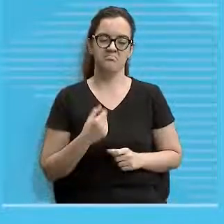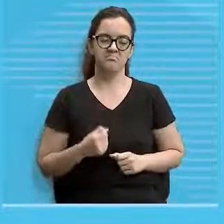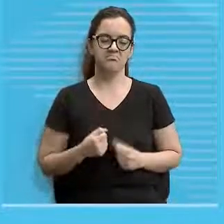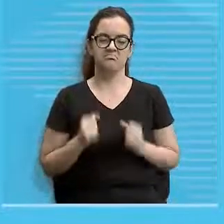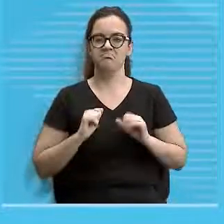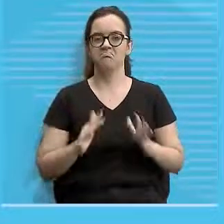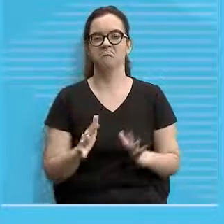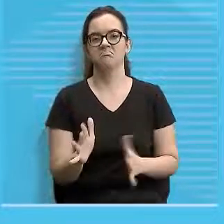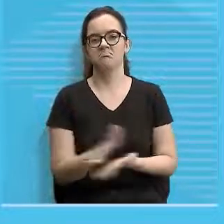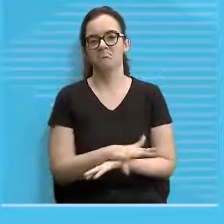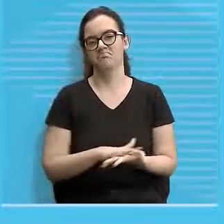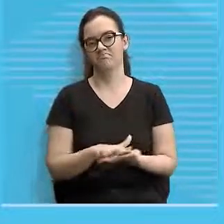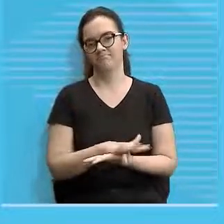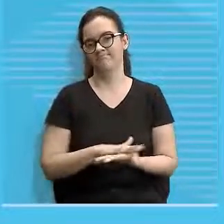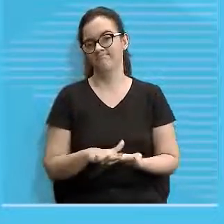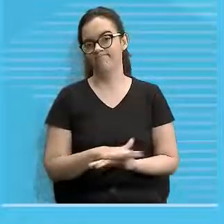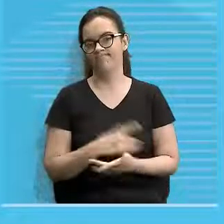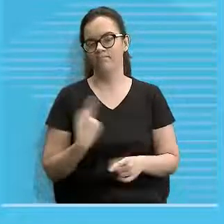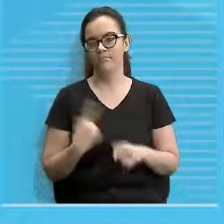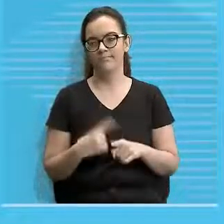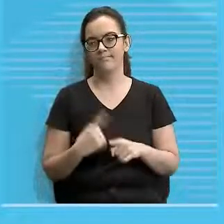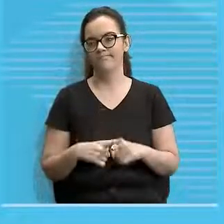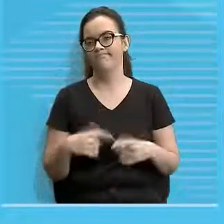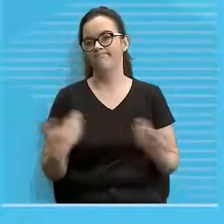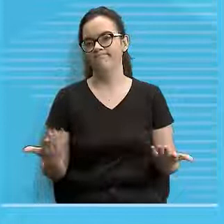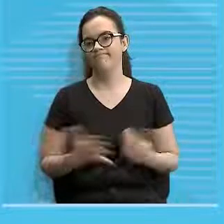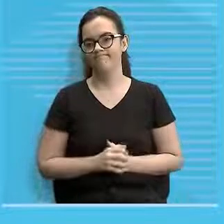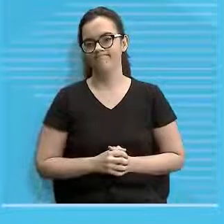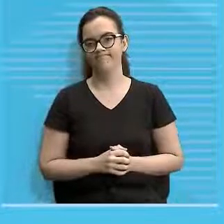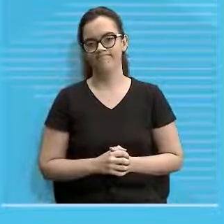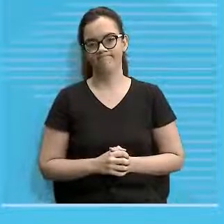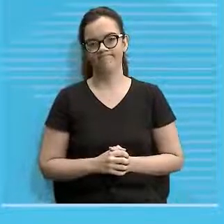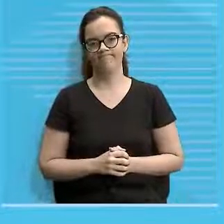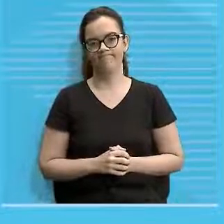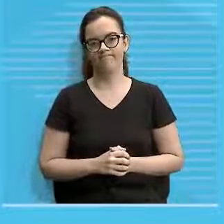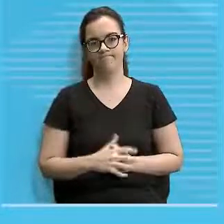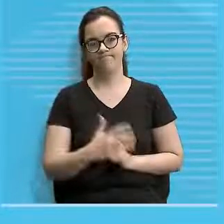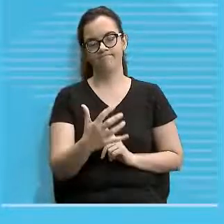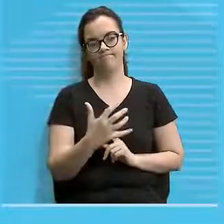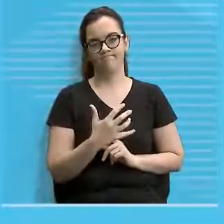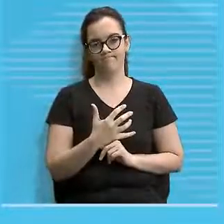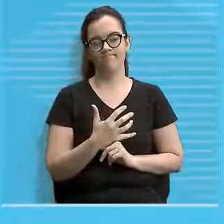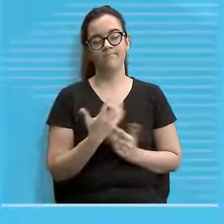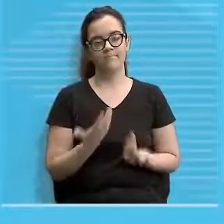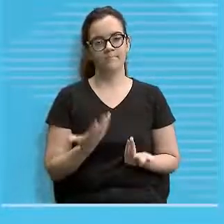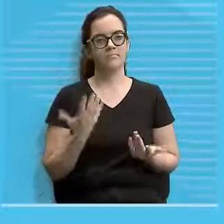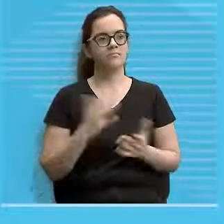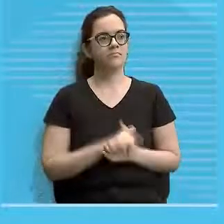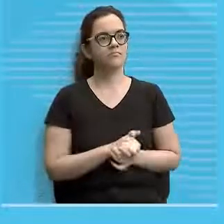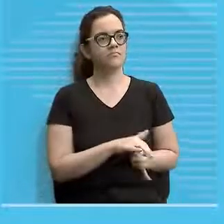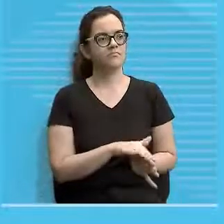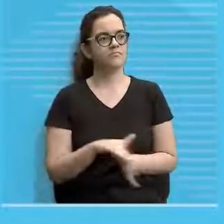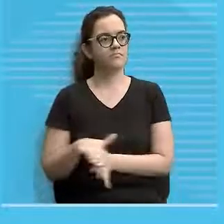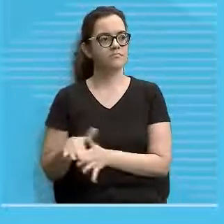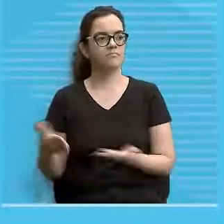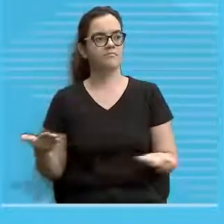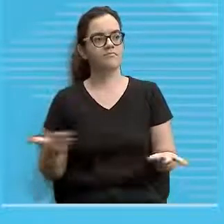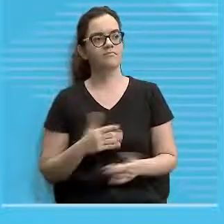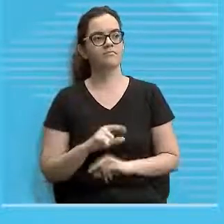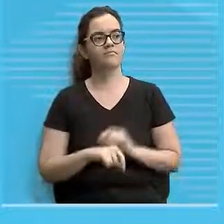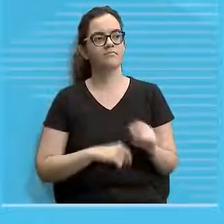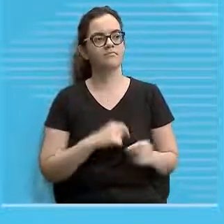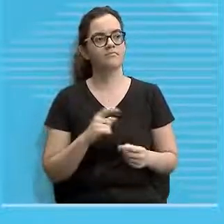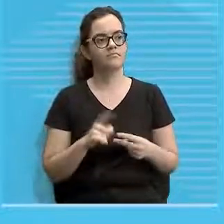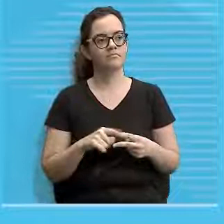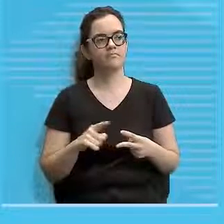nossa identidade. A segunda pergunta era: qual é a importância do entendimento da nossa